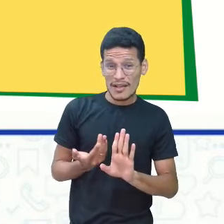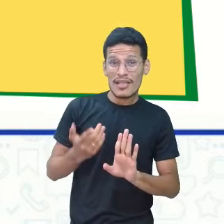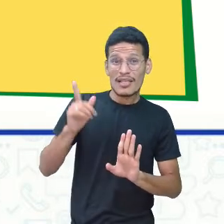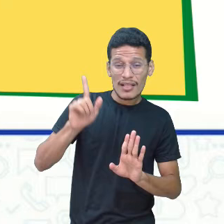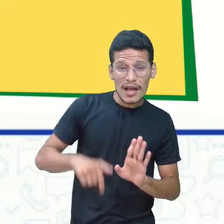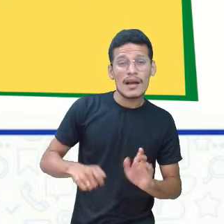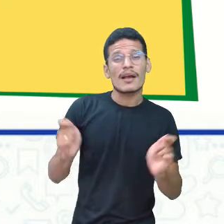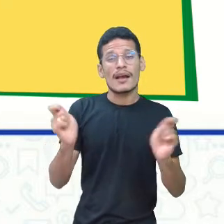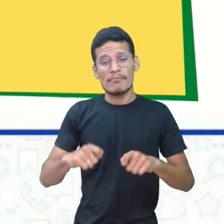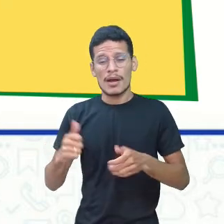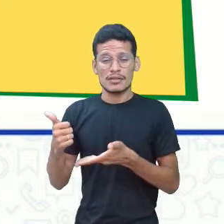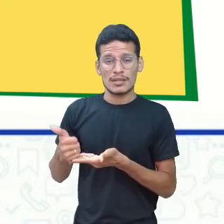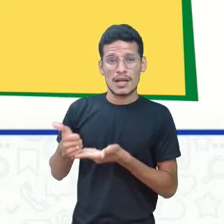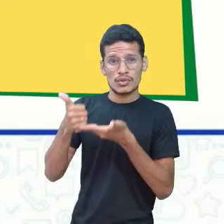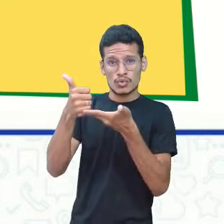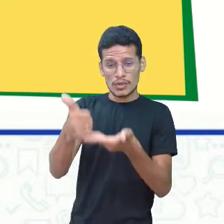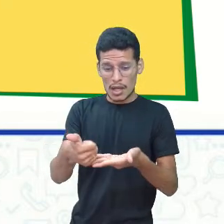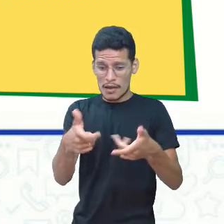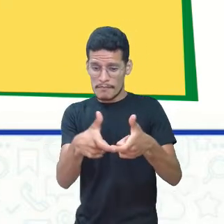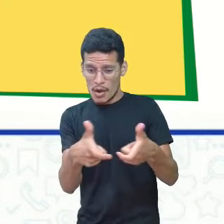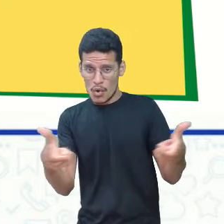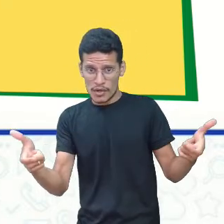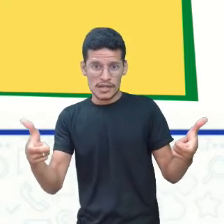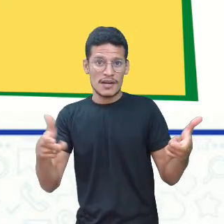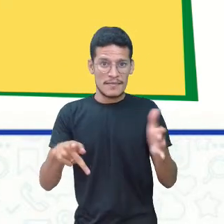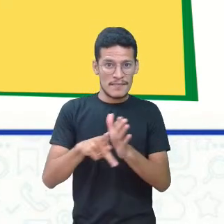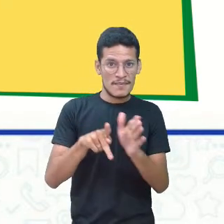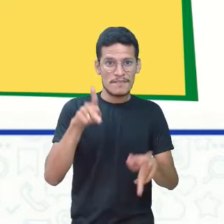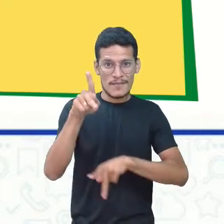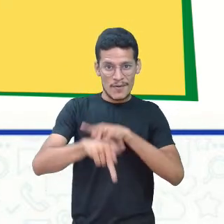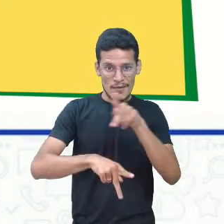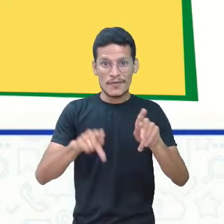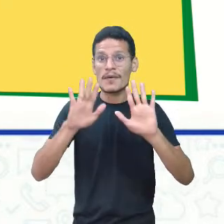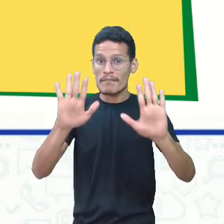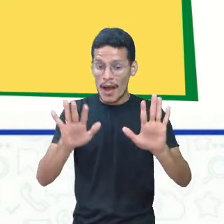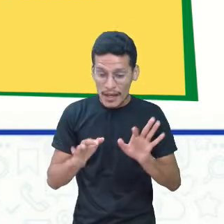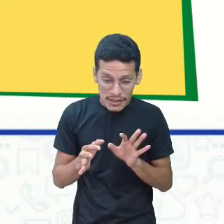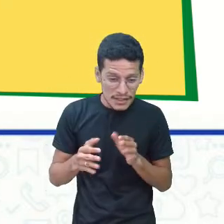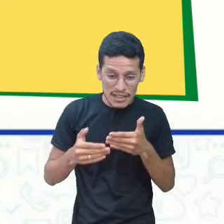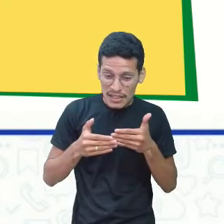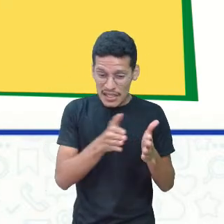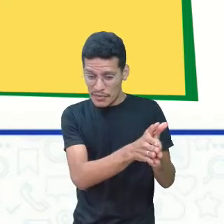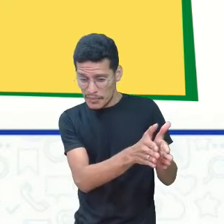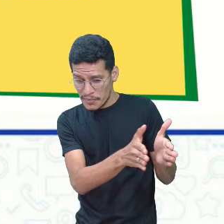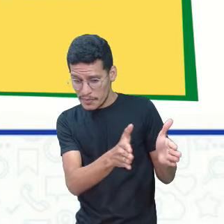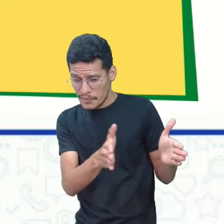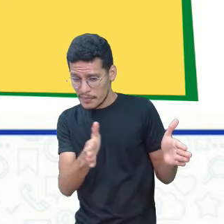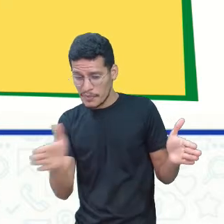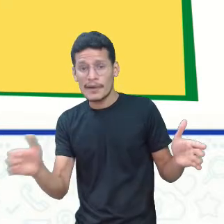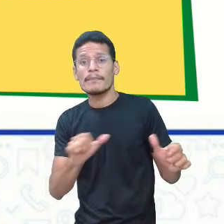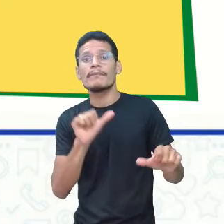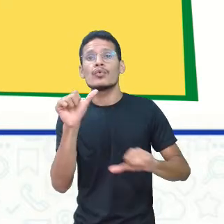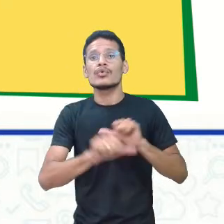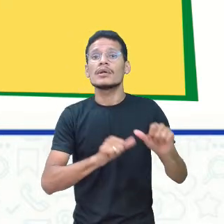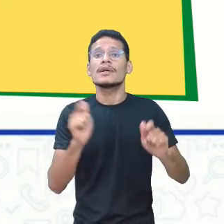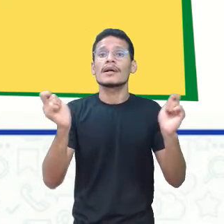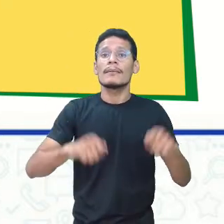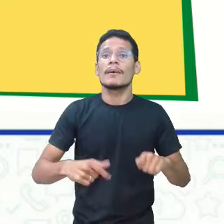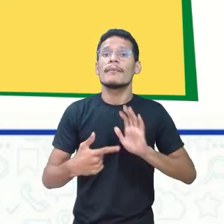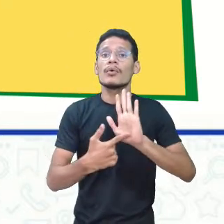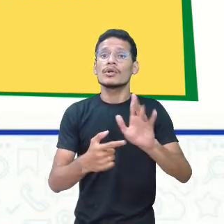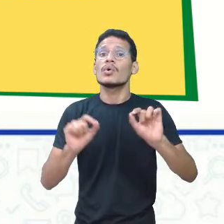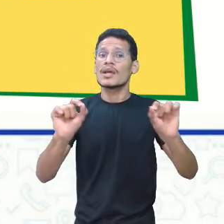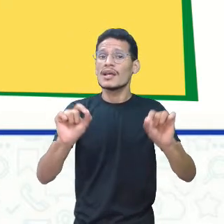vão beneficiar uma maioria da população. Porém, a longo prazo, essas mudanças elas se mostram